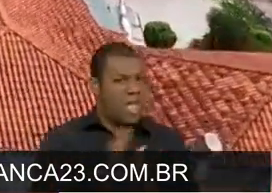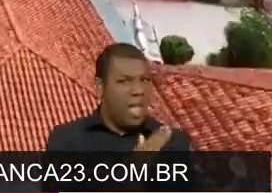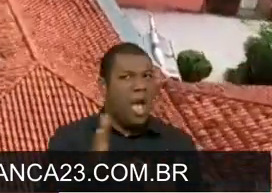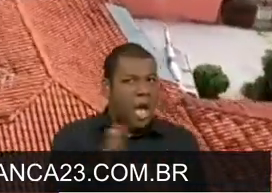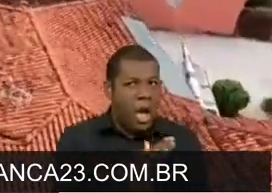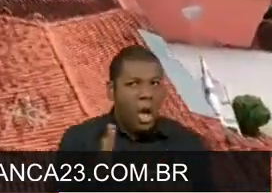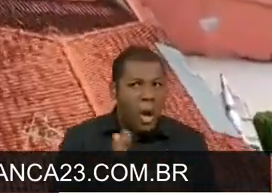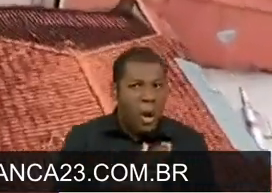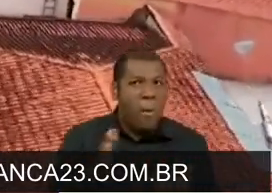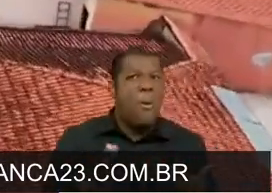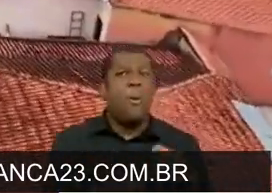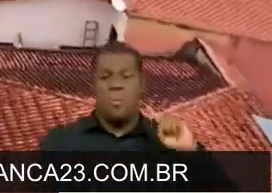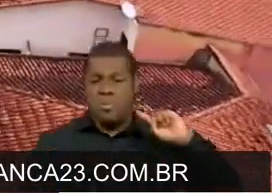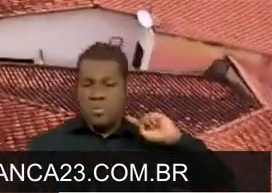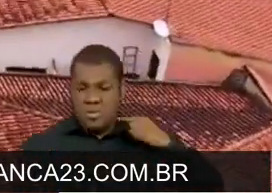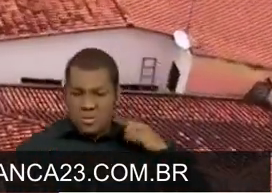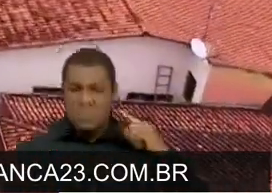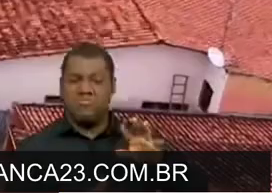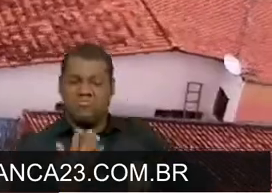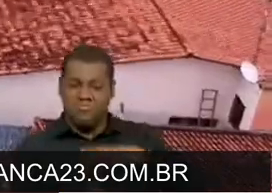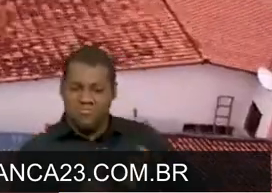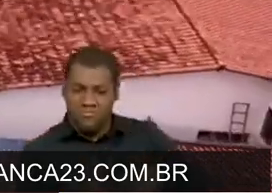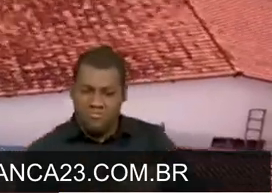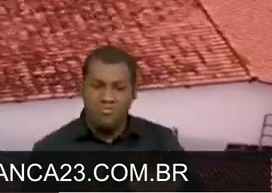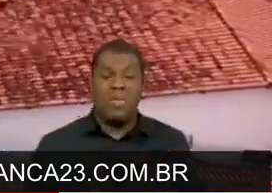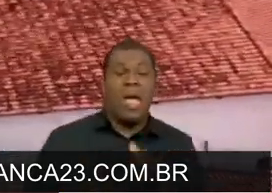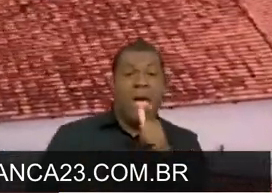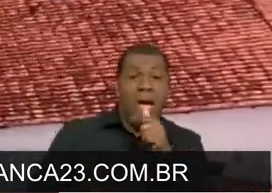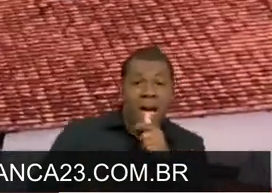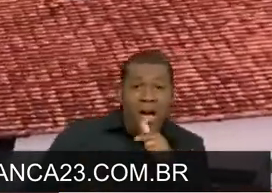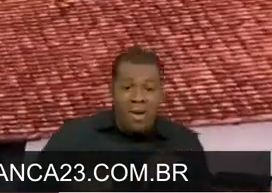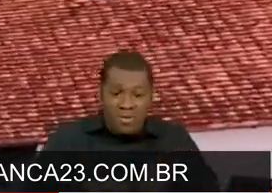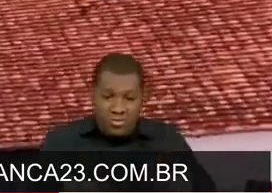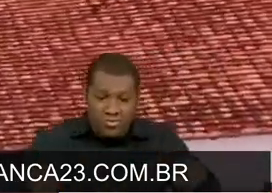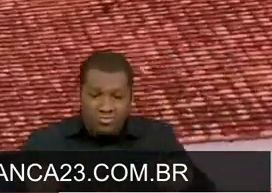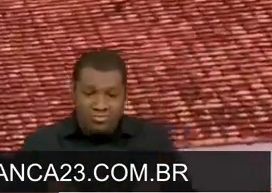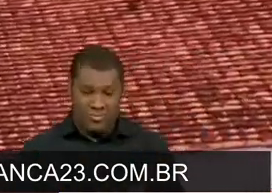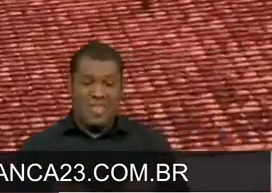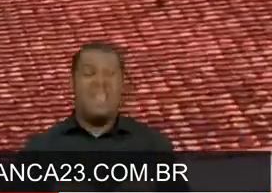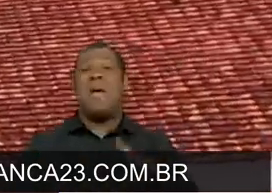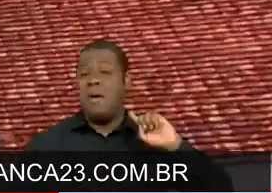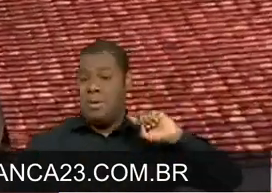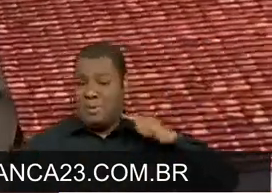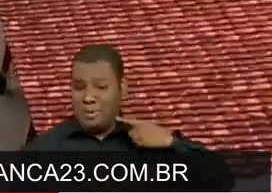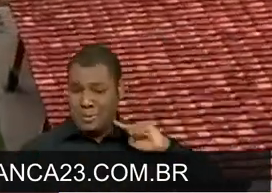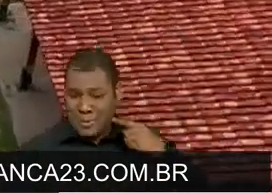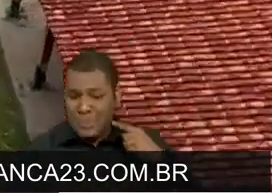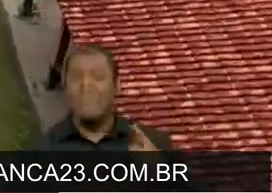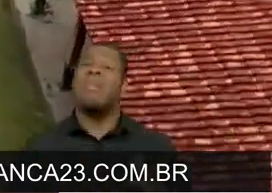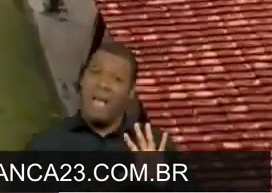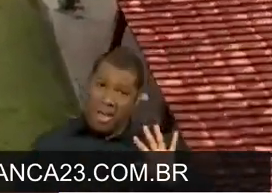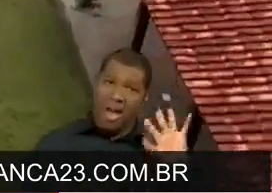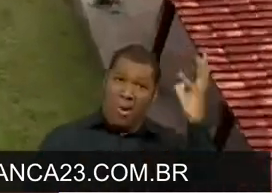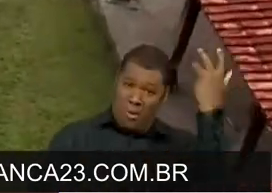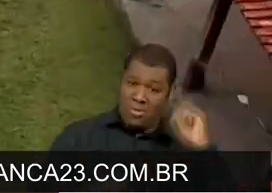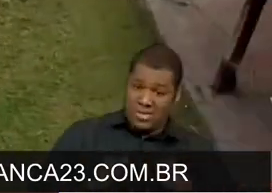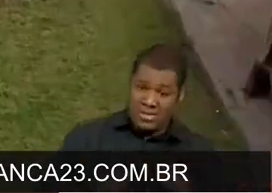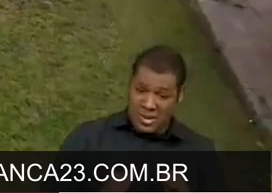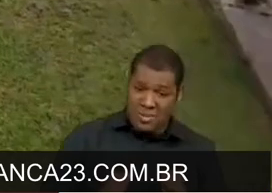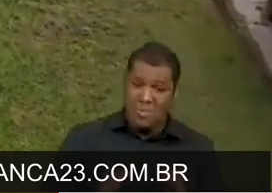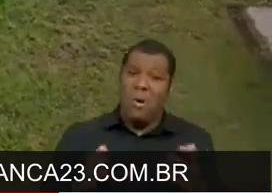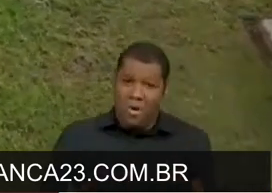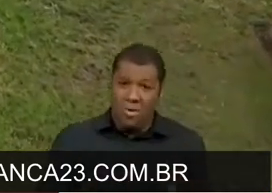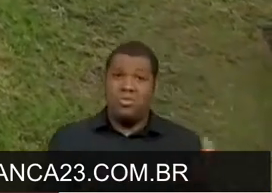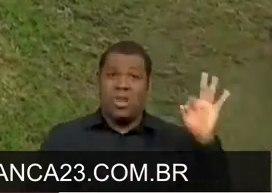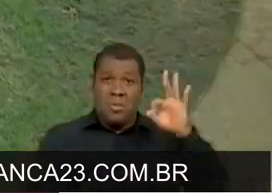devidos para combater o mosquito da dengue. Piscinas sem limpeza adequada, por exemplo, podem se tornar berçário